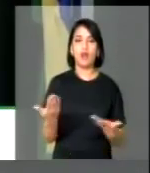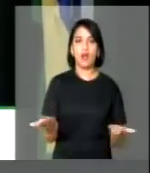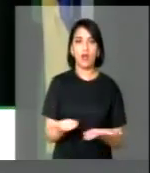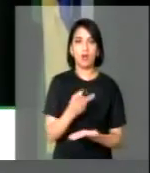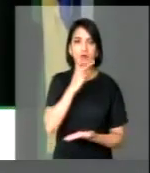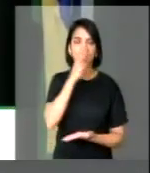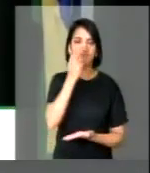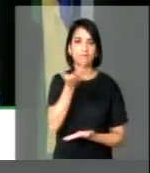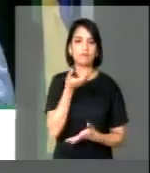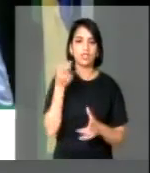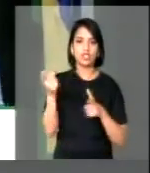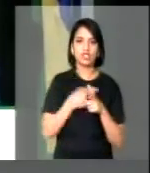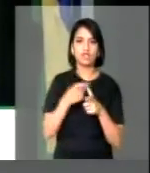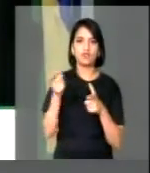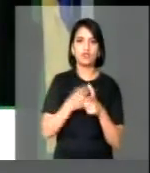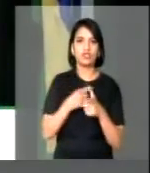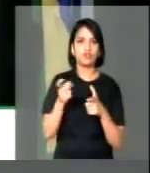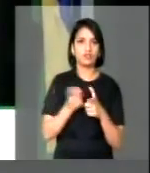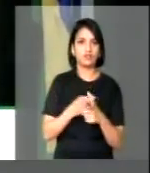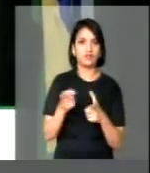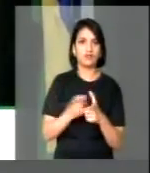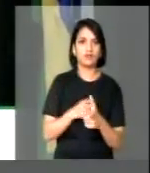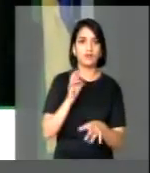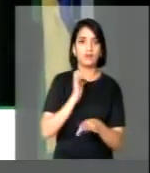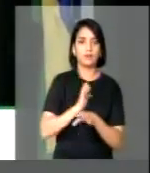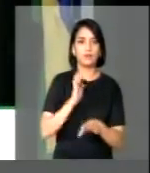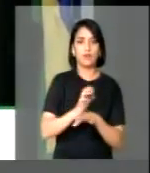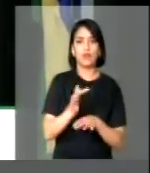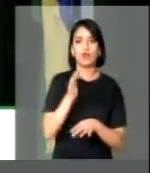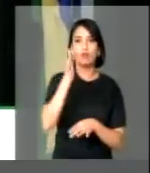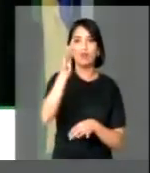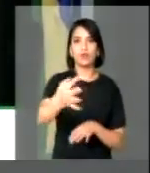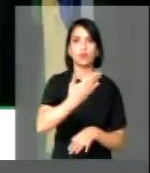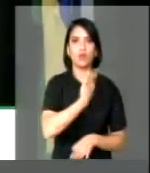tentando criar dívidas para os governos futuros